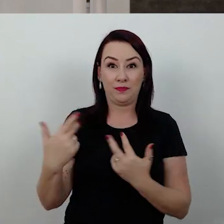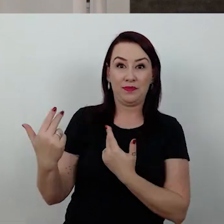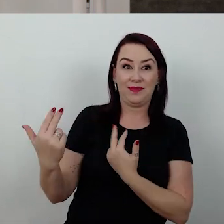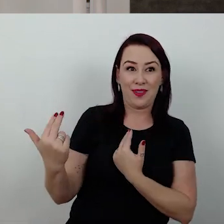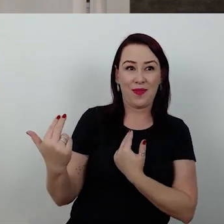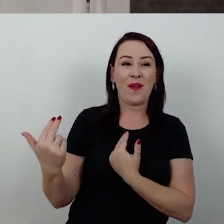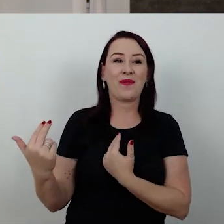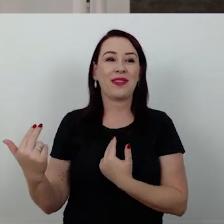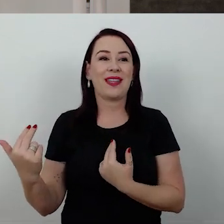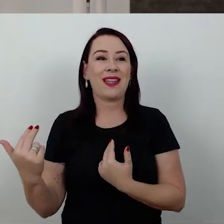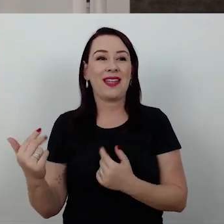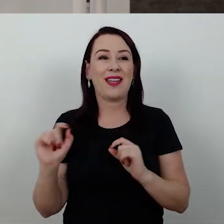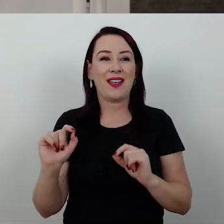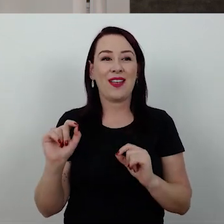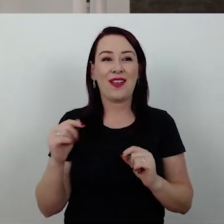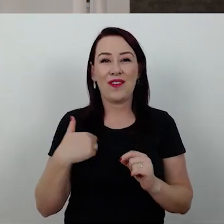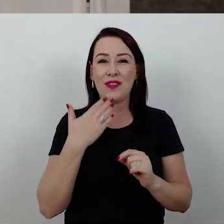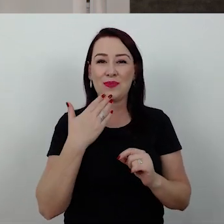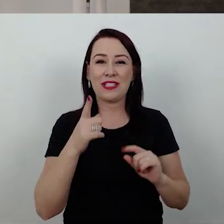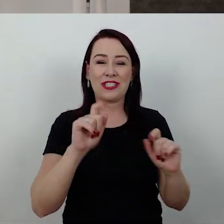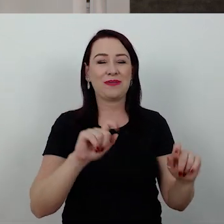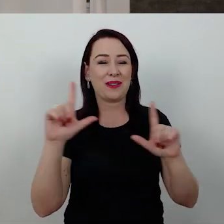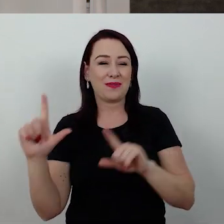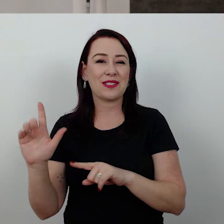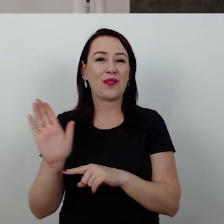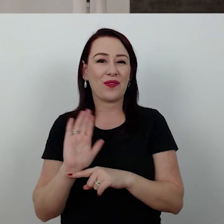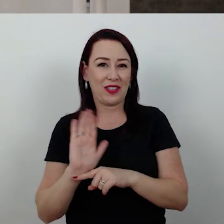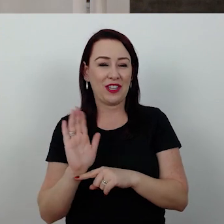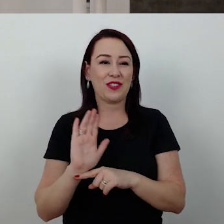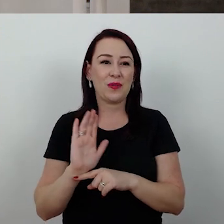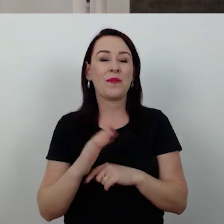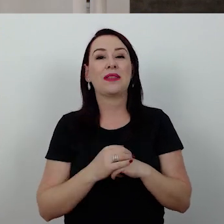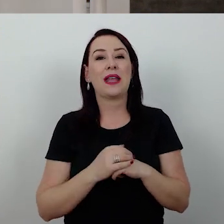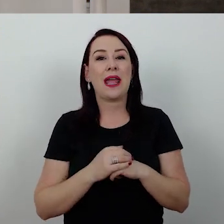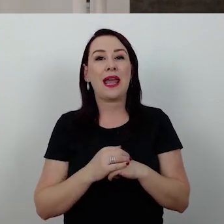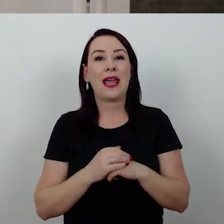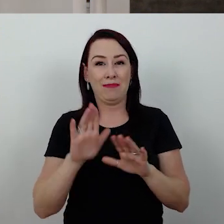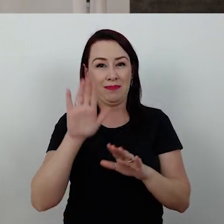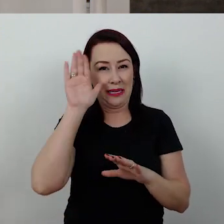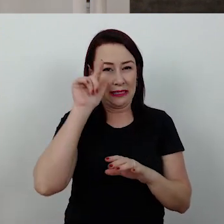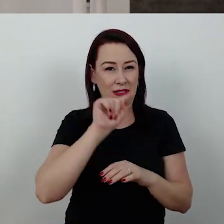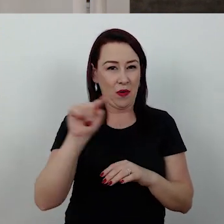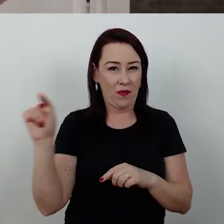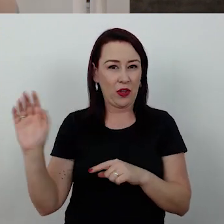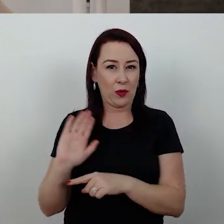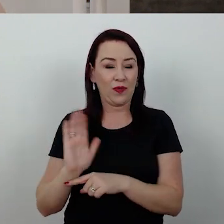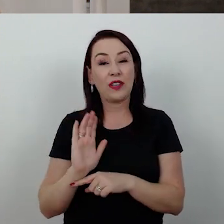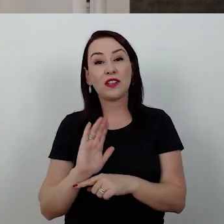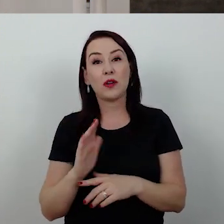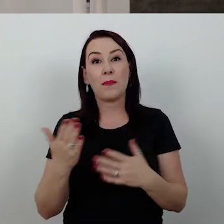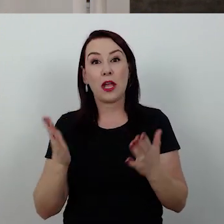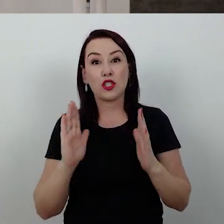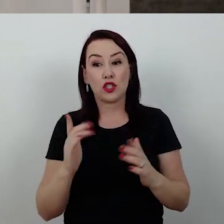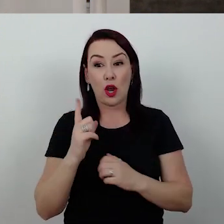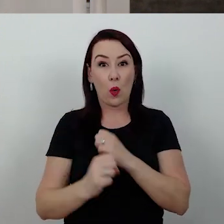alto, eu também, assim como a Tami, eu vou pedir para soltar um videozinho, logo depois dessa fala aqui,